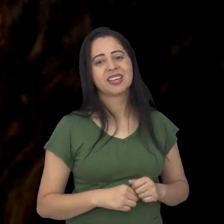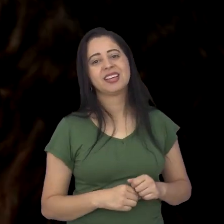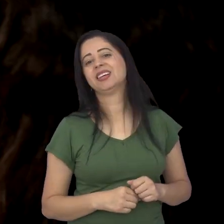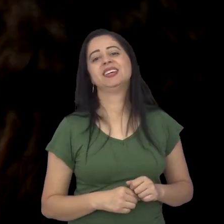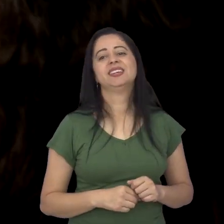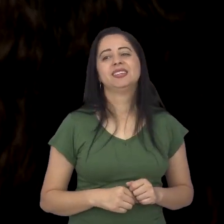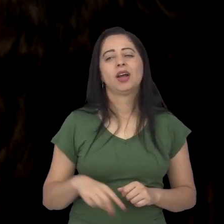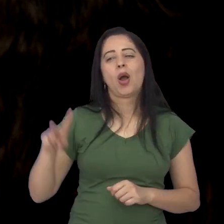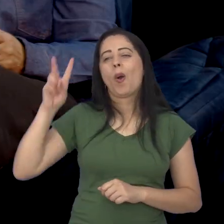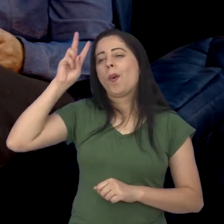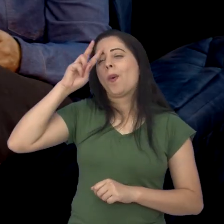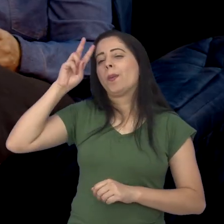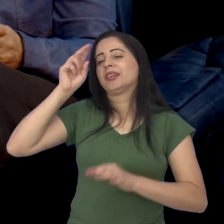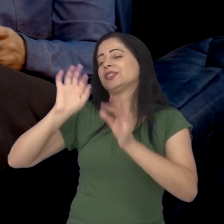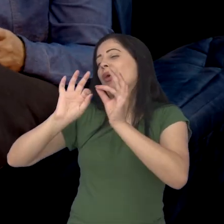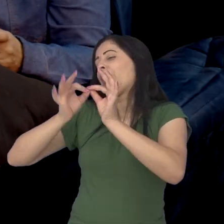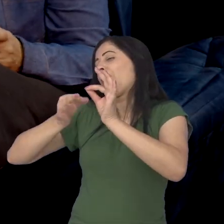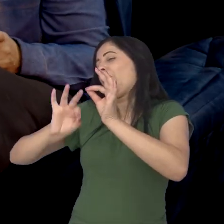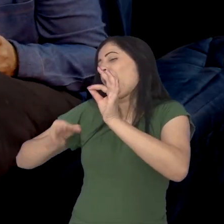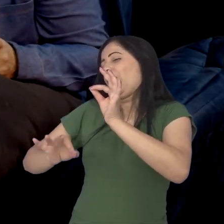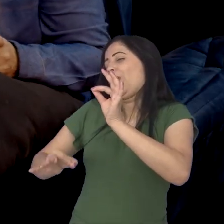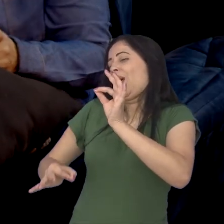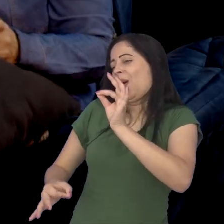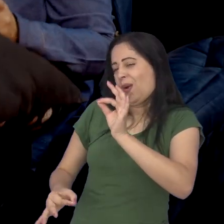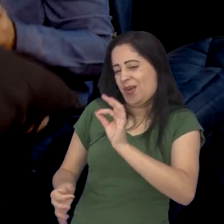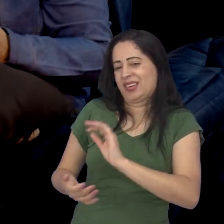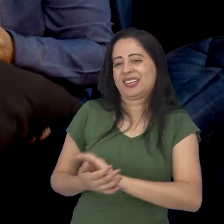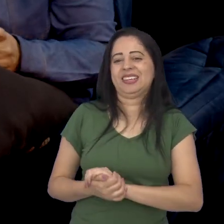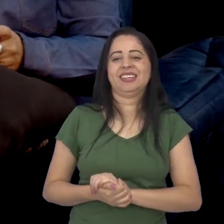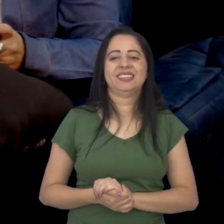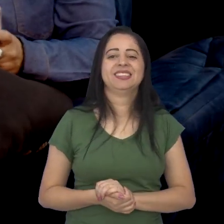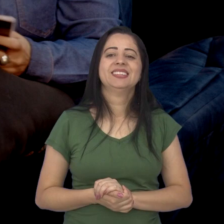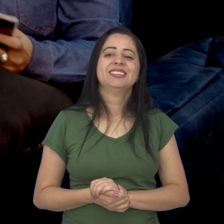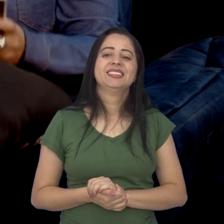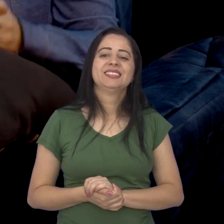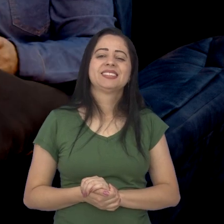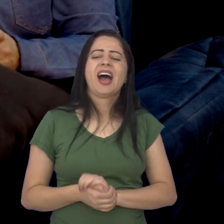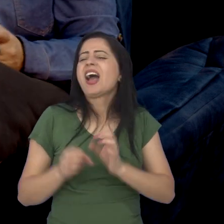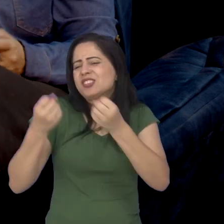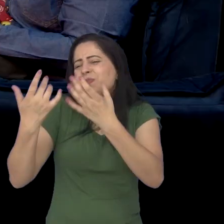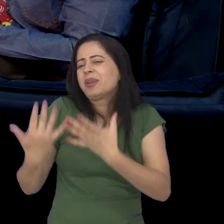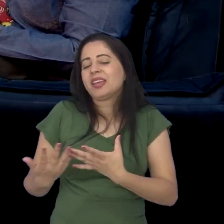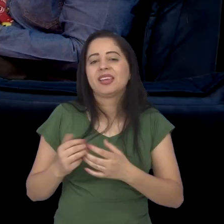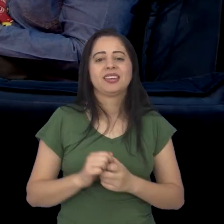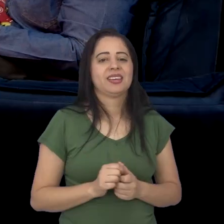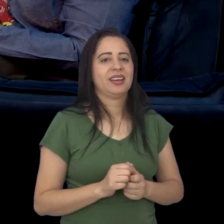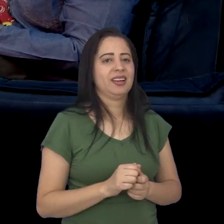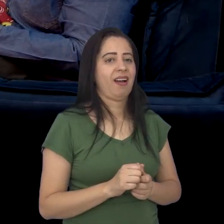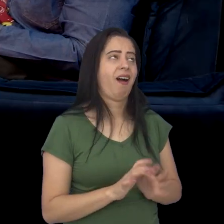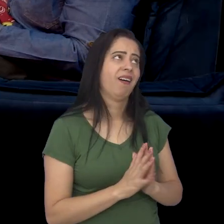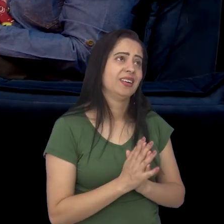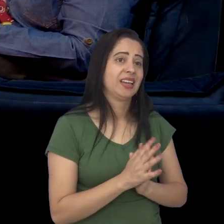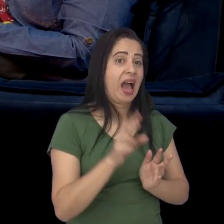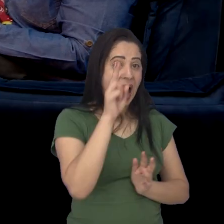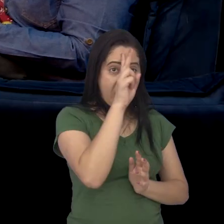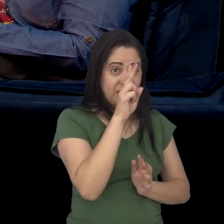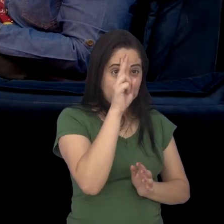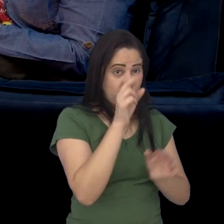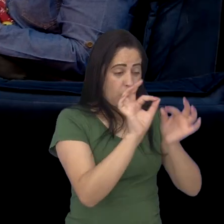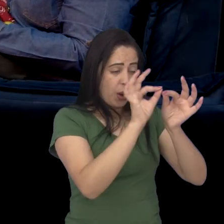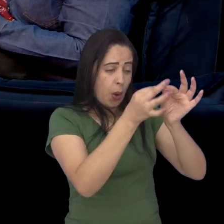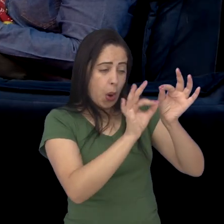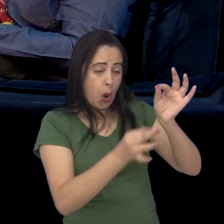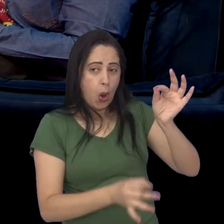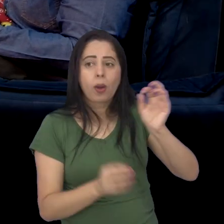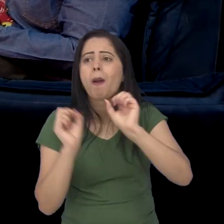É uma história longa, vão me matar depois. Conta um pouquinho. Ela é comprida. Tenta